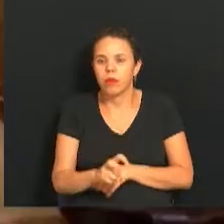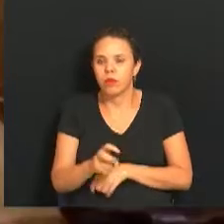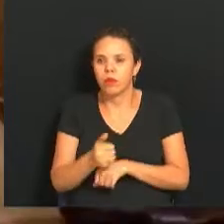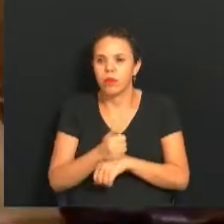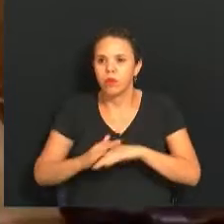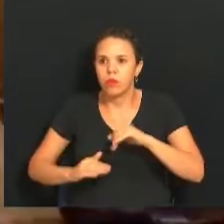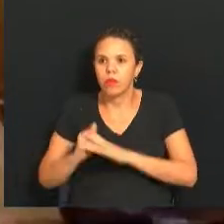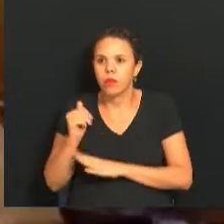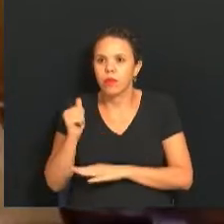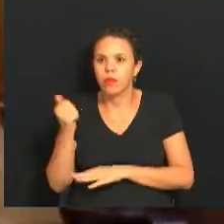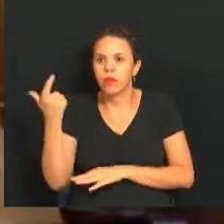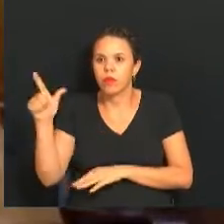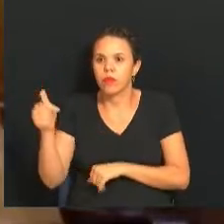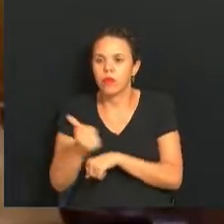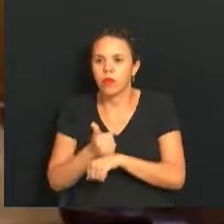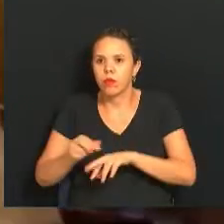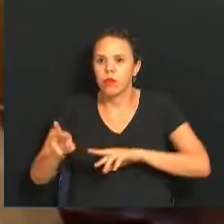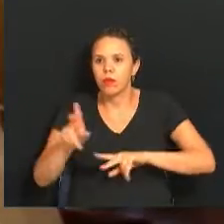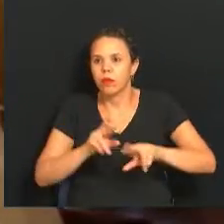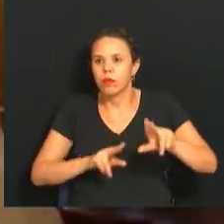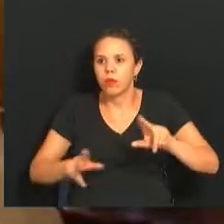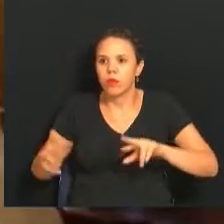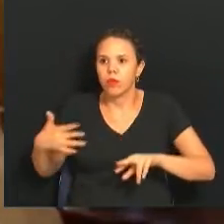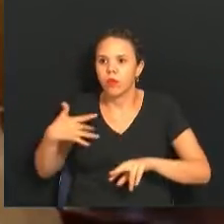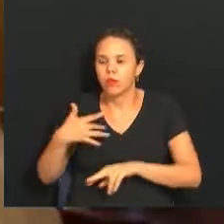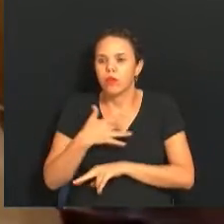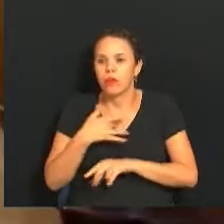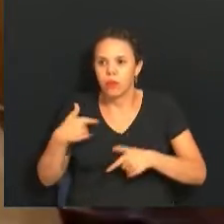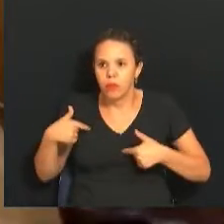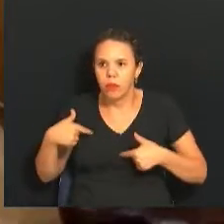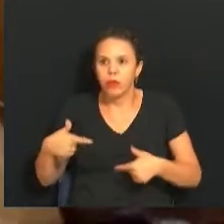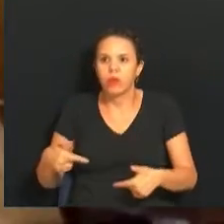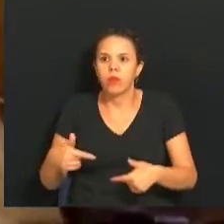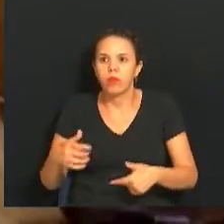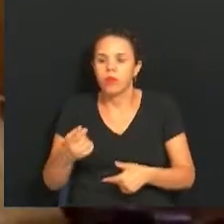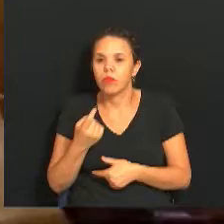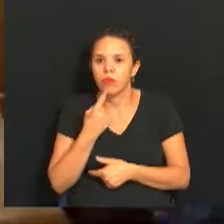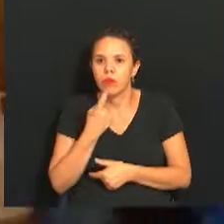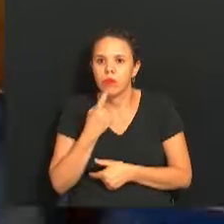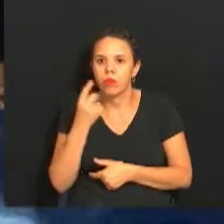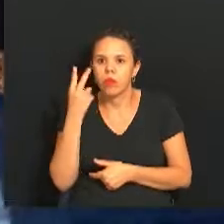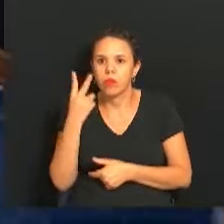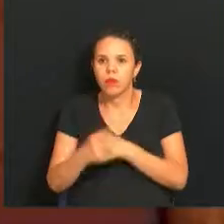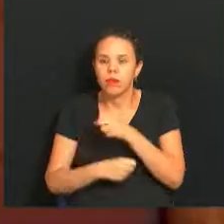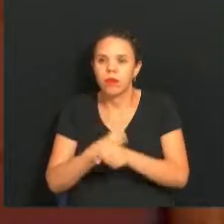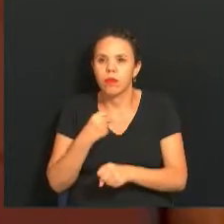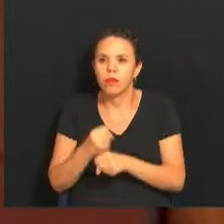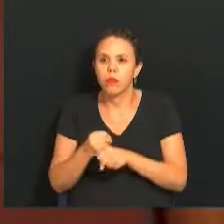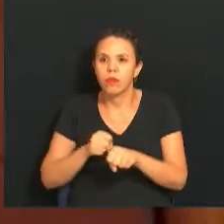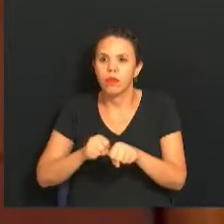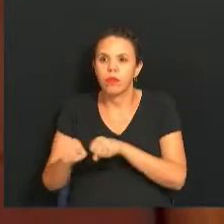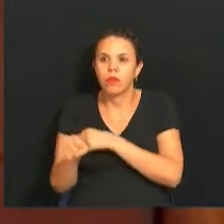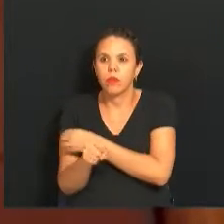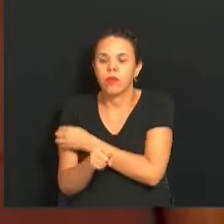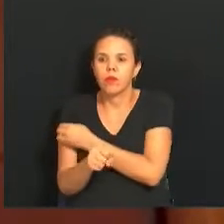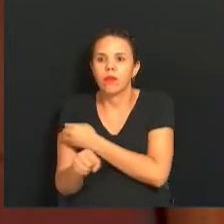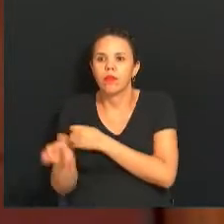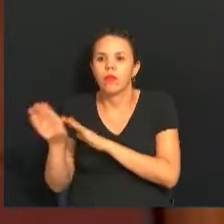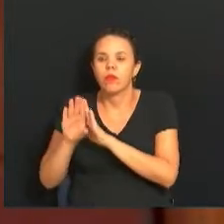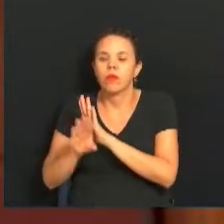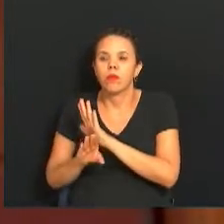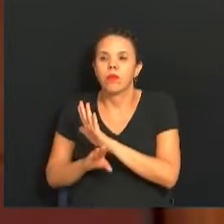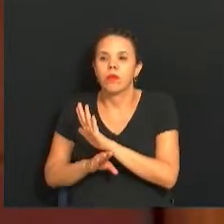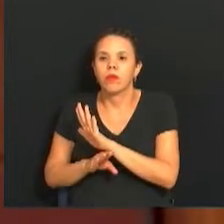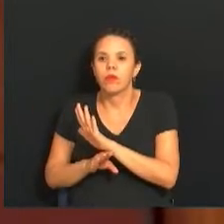profissionais de outras áreas de saúde vão atuar na cidade. São 2 anos de formação. Esse programa foi